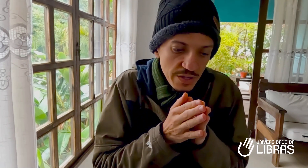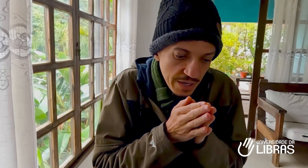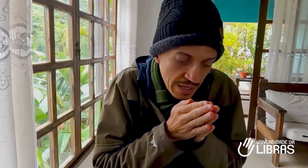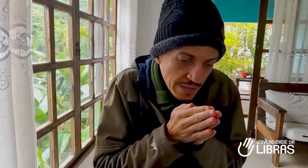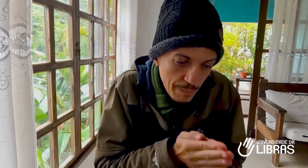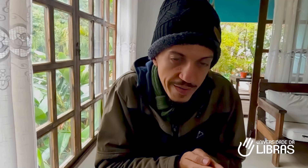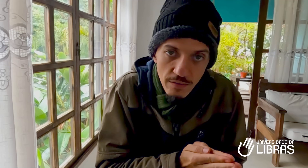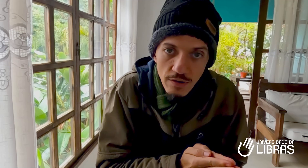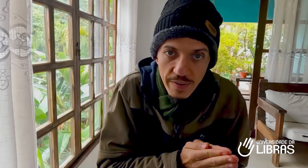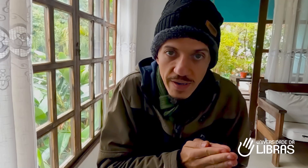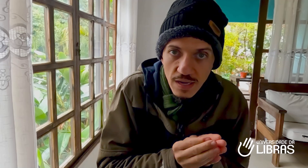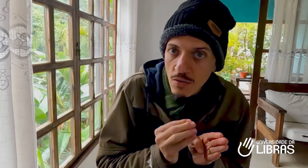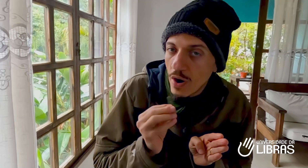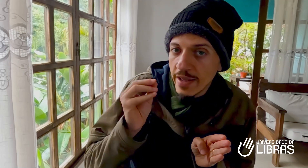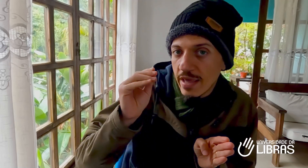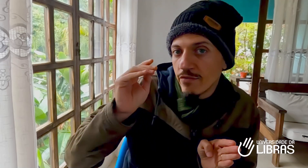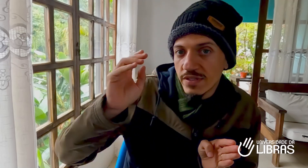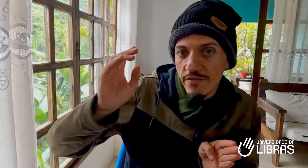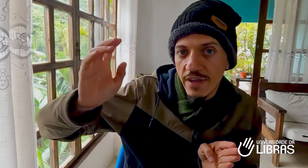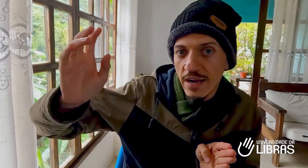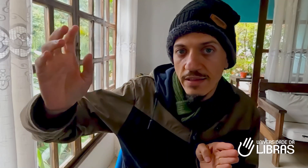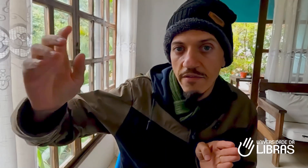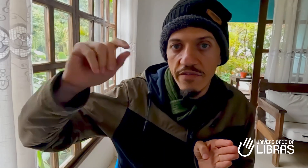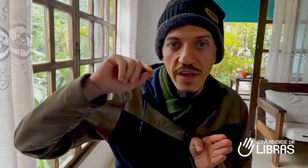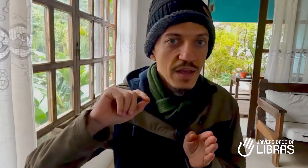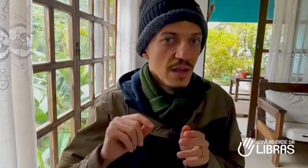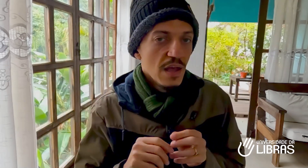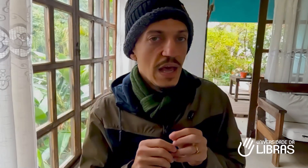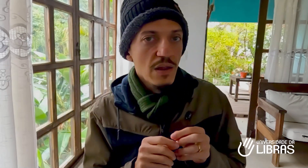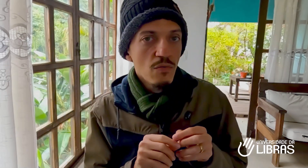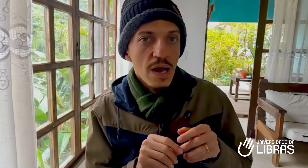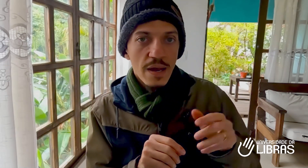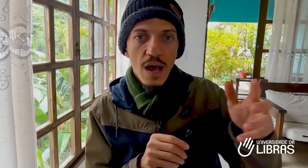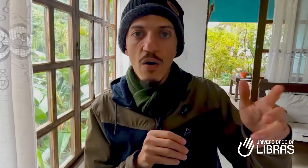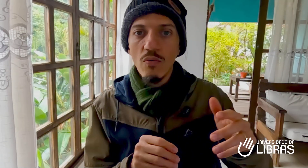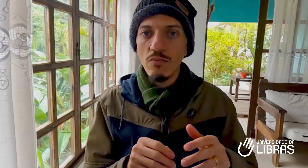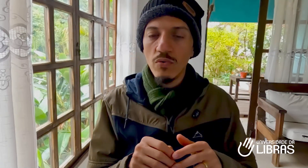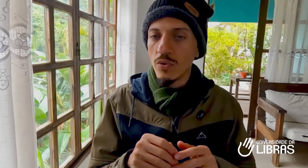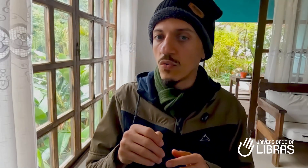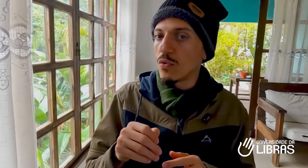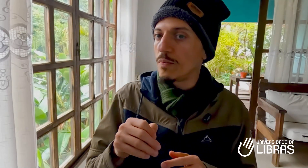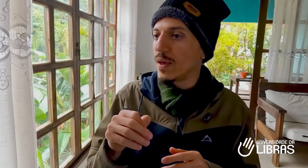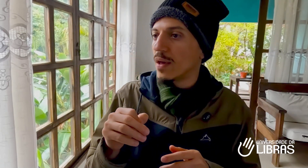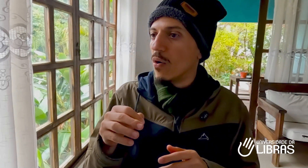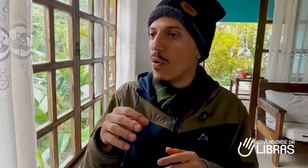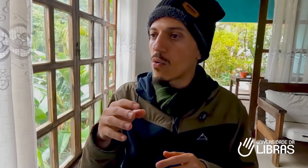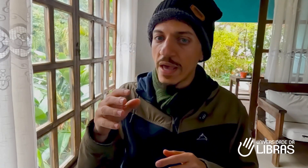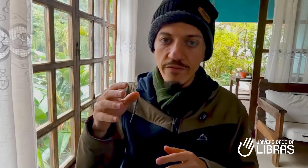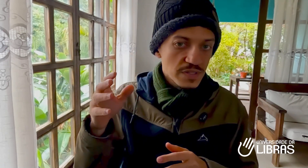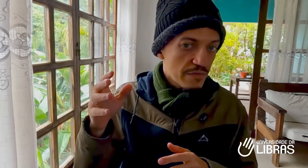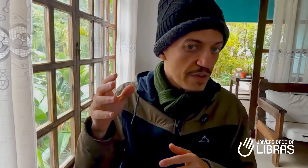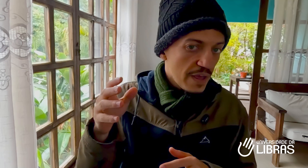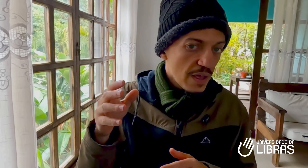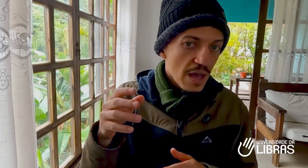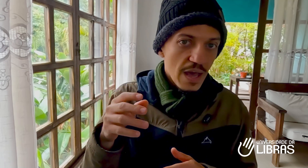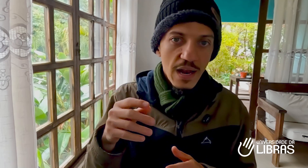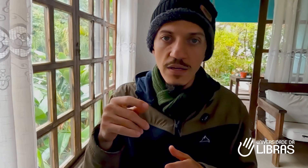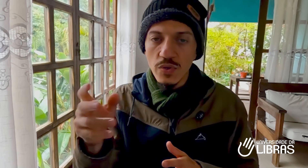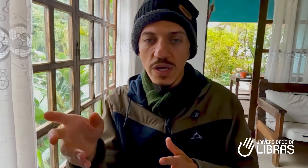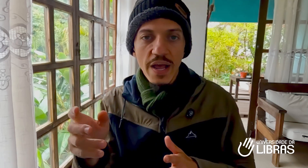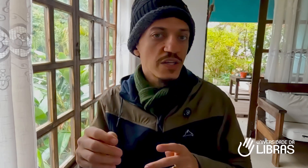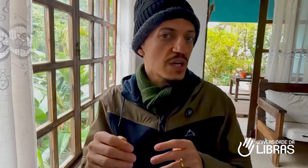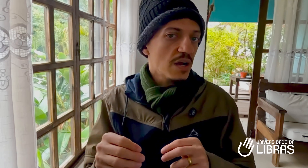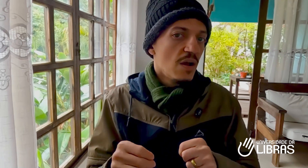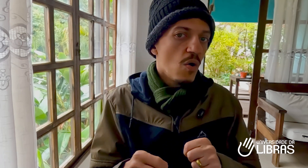grande entre quem está aprendendo Libras agora e quem você vê lá na TV, num canal do YouTube, ou quem você vê lá